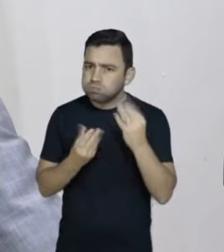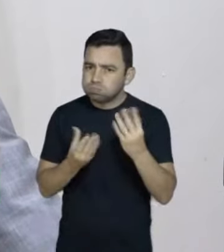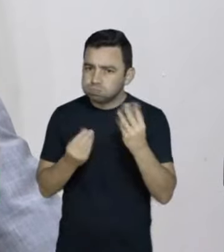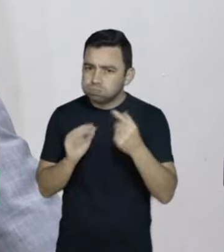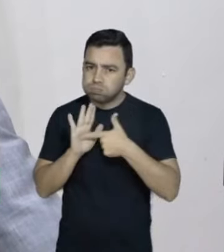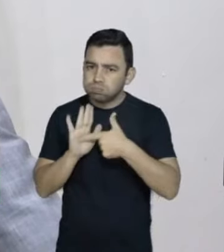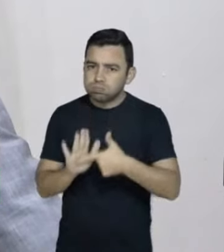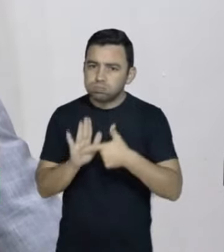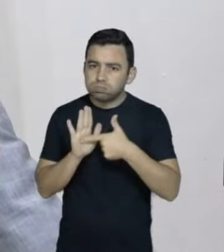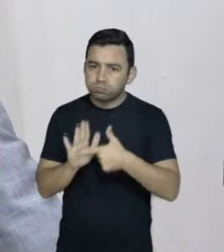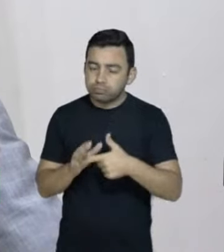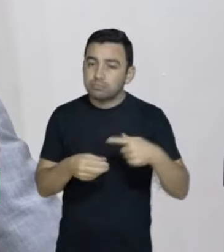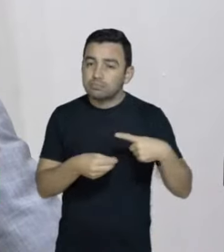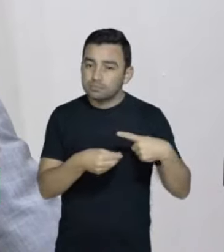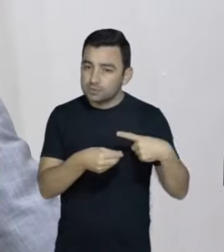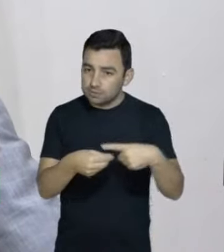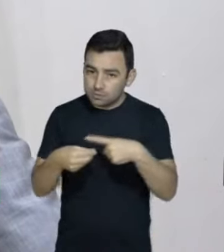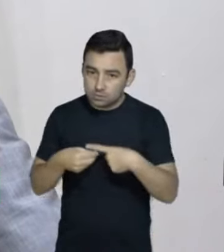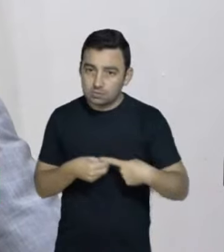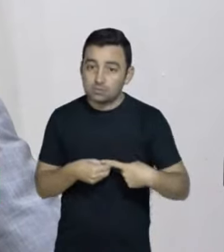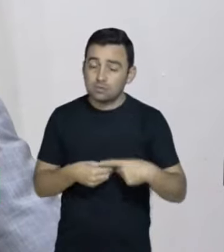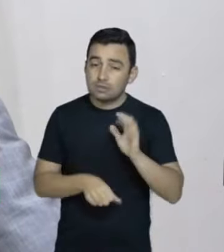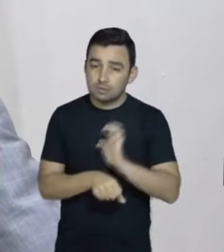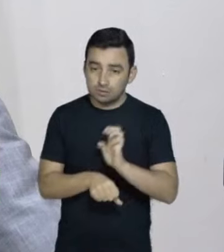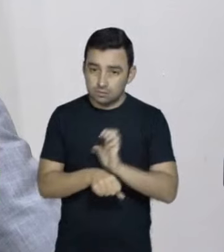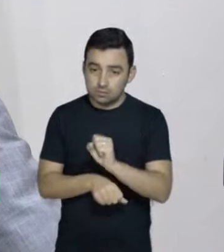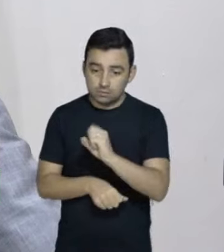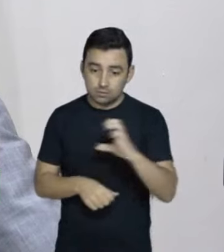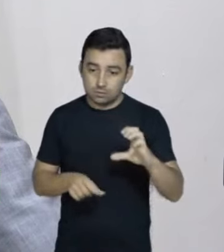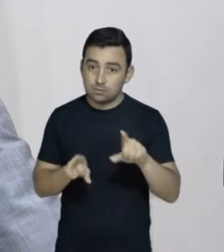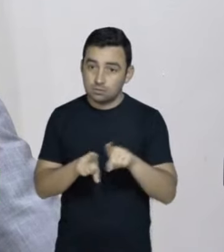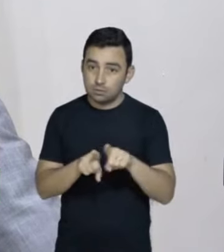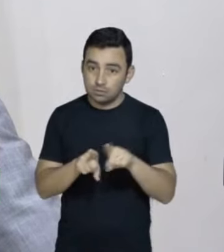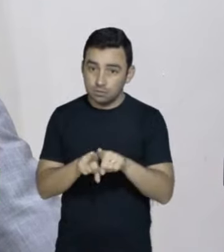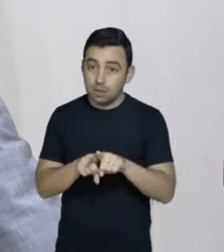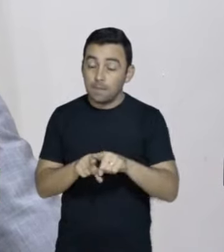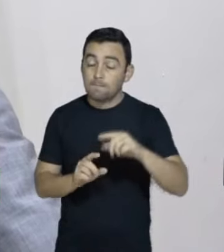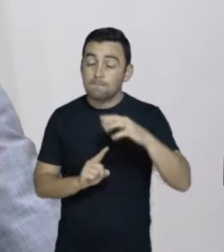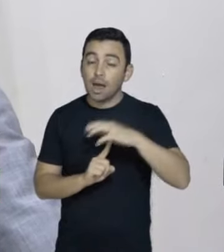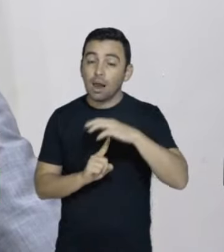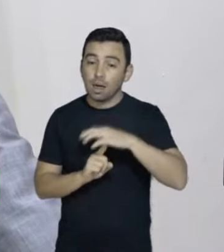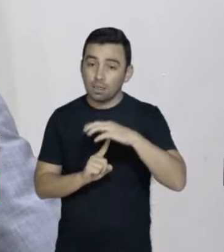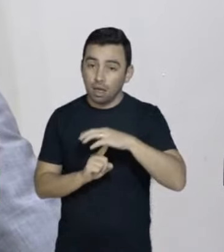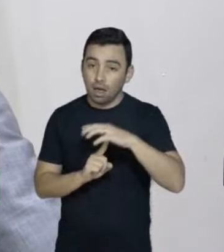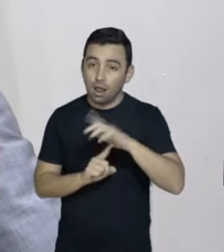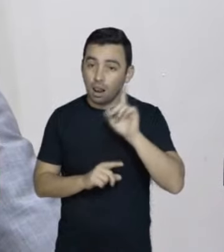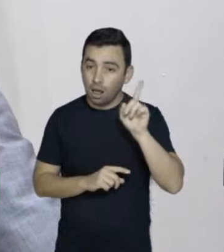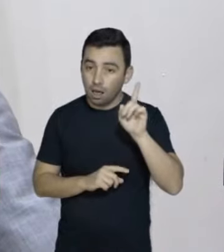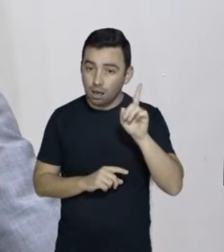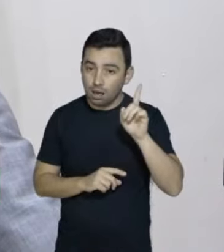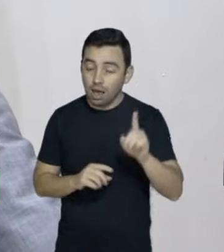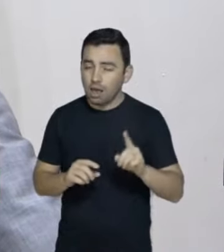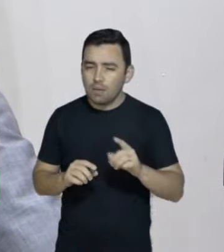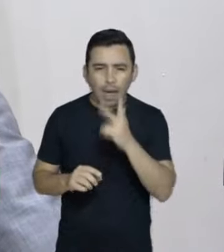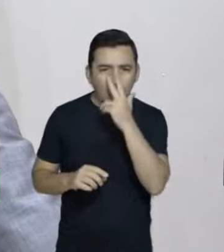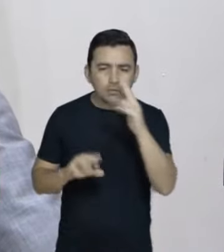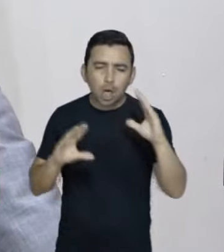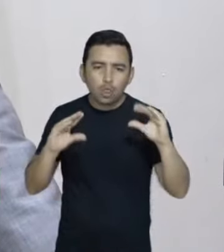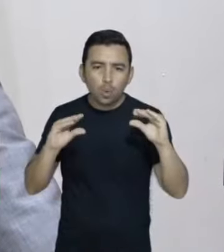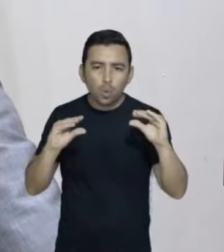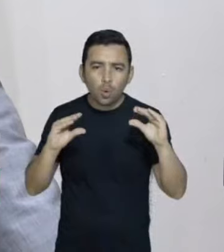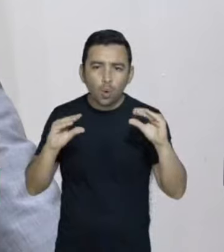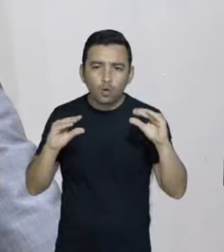de municípios, não só do Estado de Santa Catarina, mas do Estado do Paraná, que, na calada da noite, coloca os